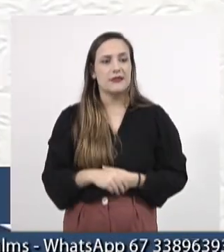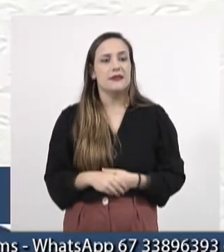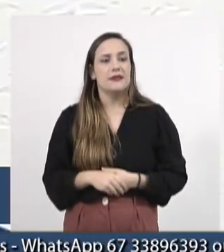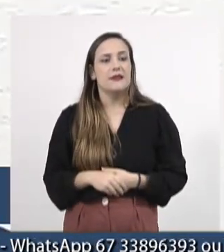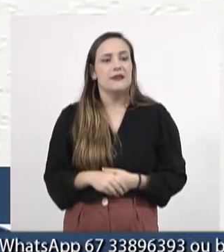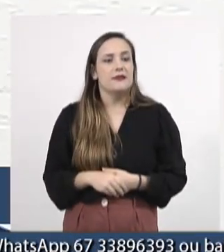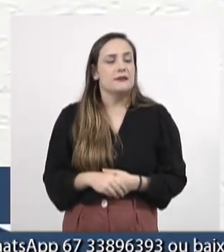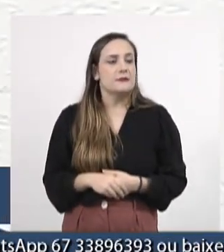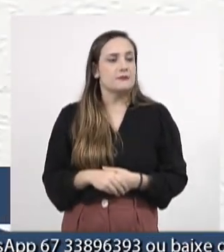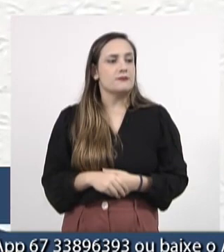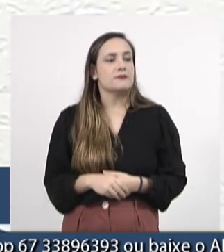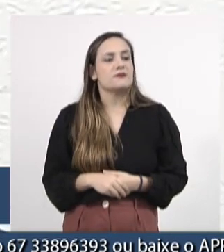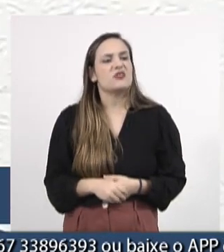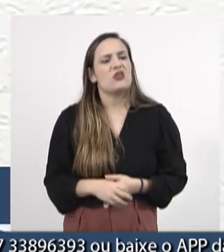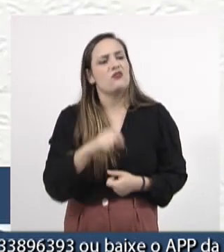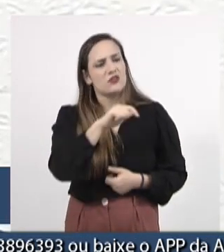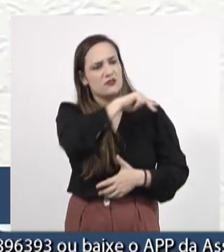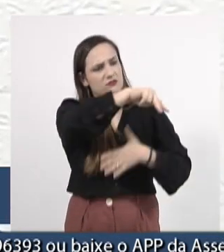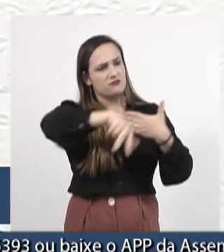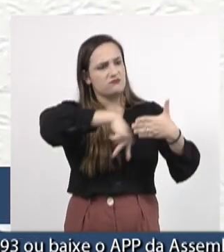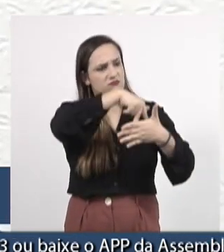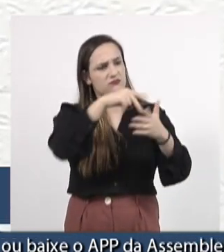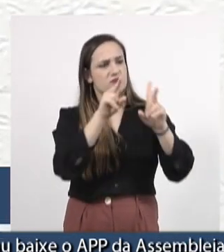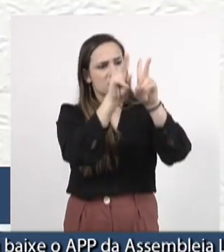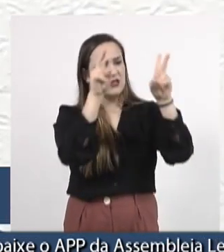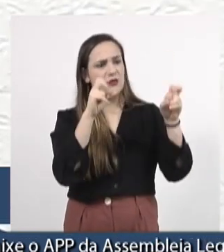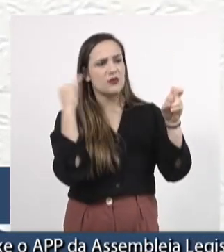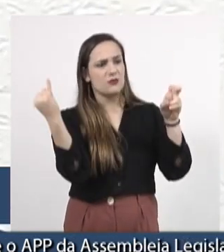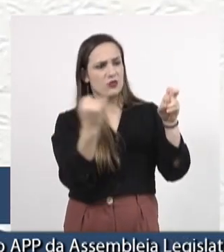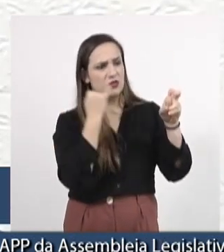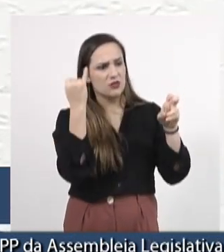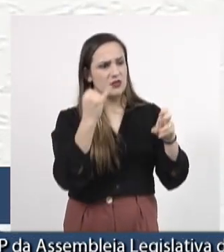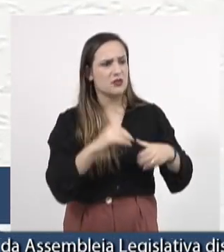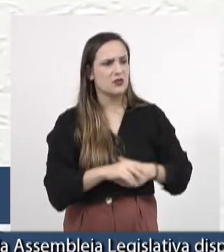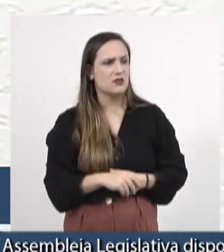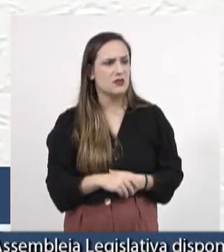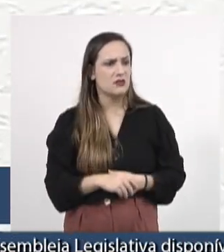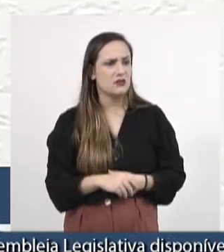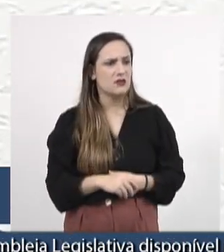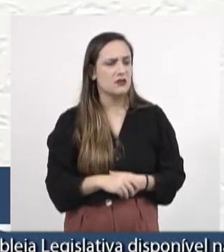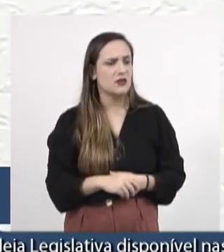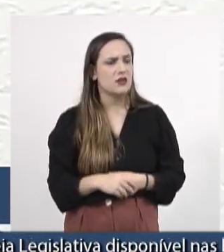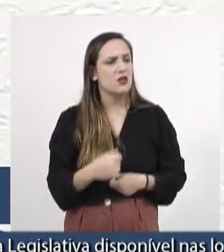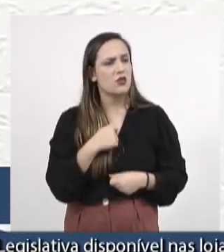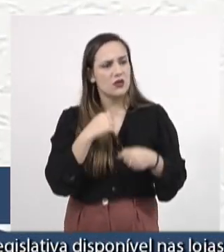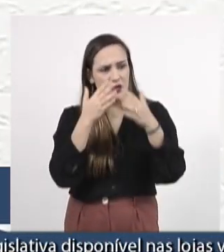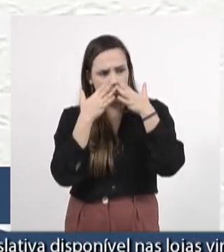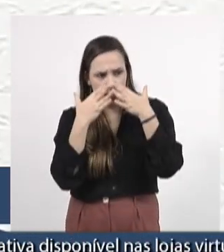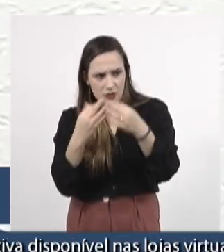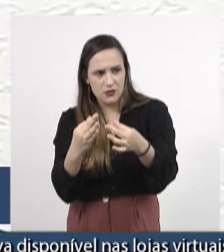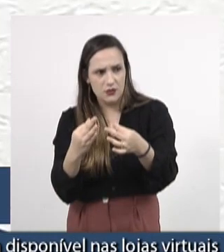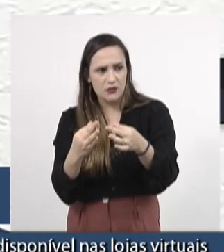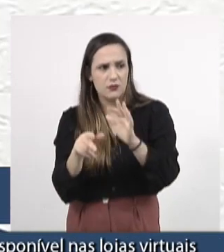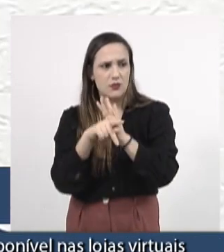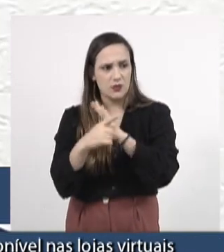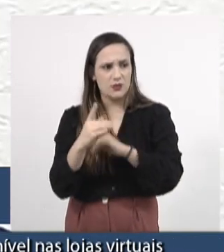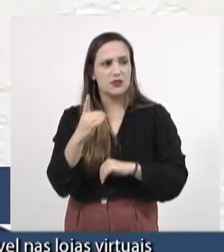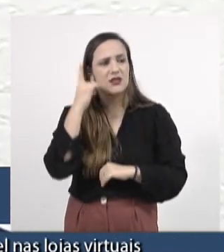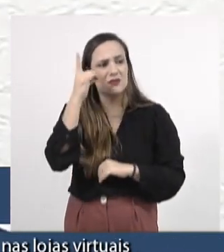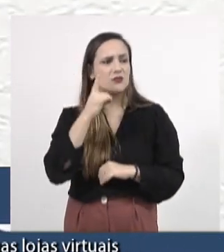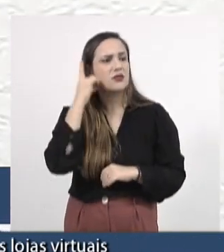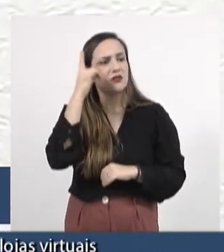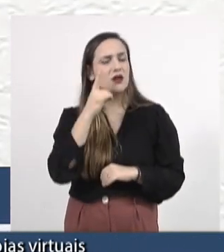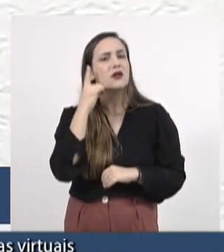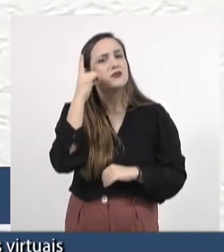Deputada, Vossa Excelência traz na tribuna um assunto muito importante, mas eu ouvi com muita atenção também com a parte feita pelo